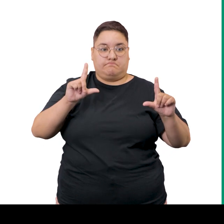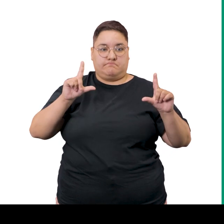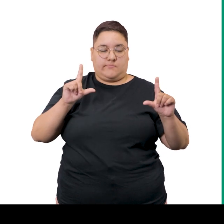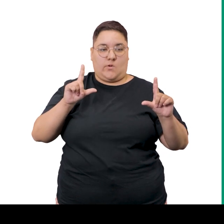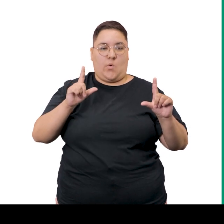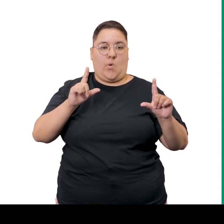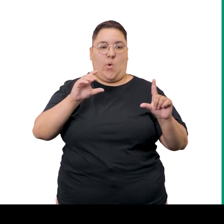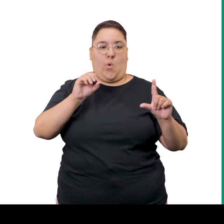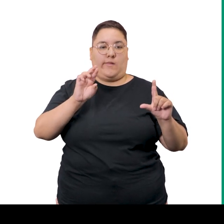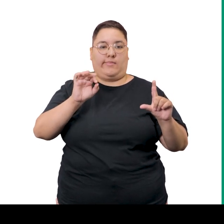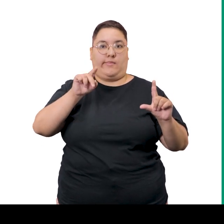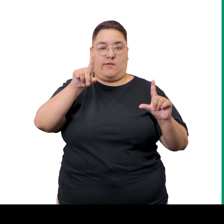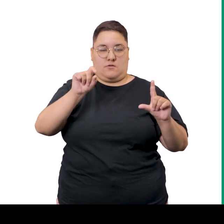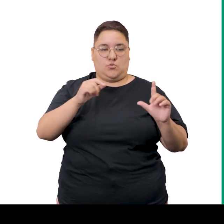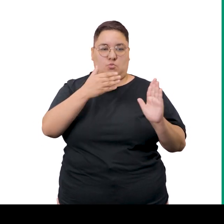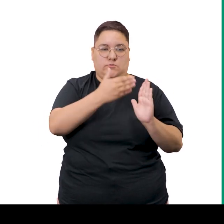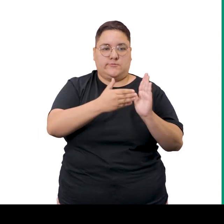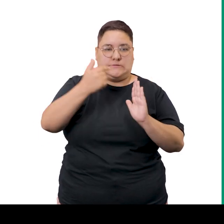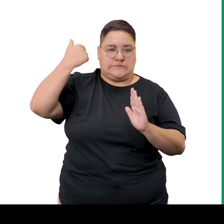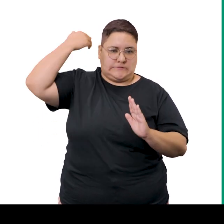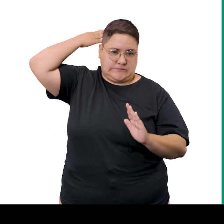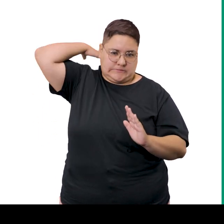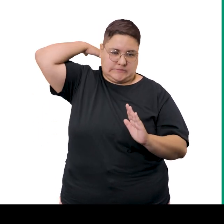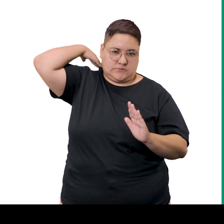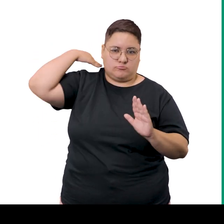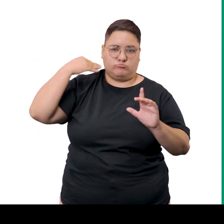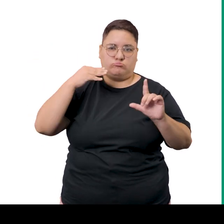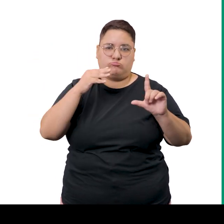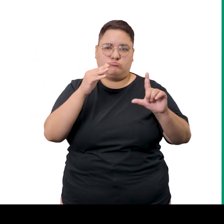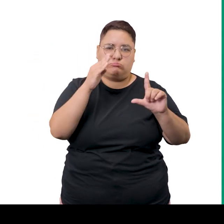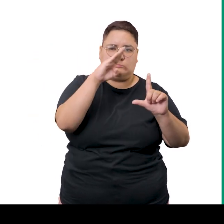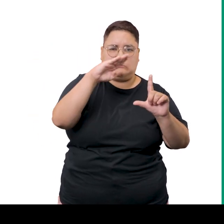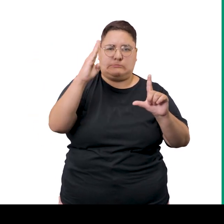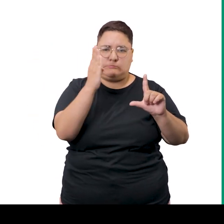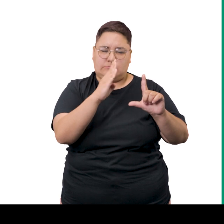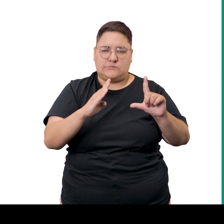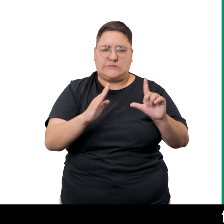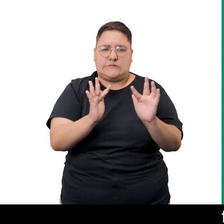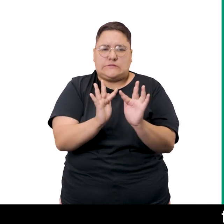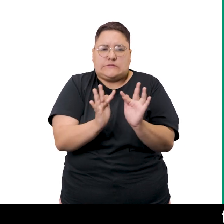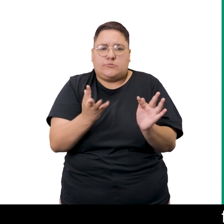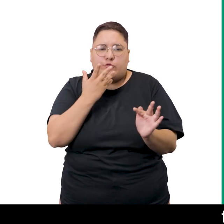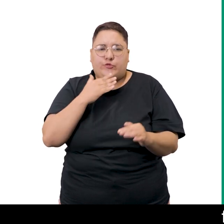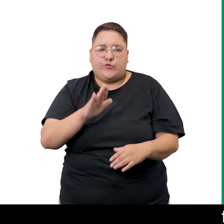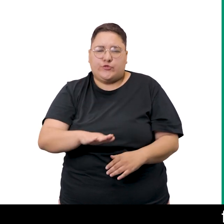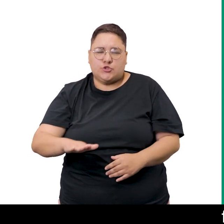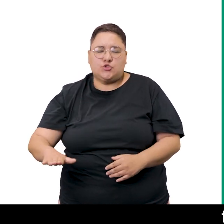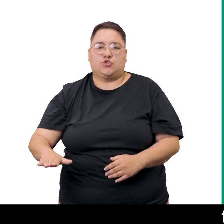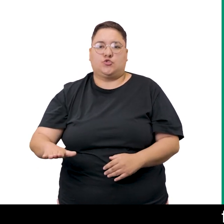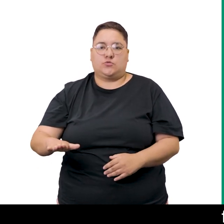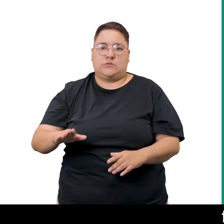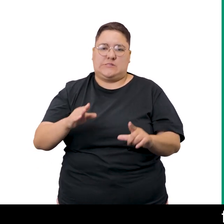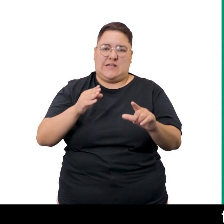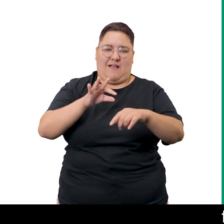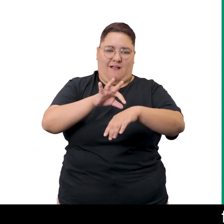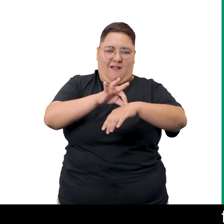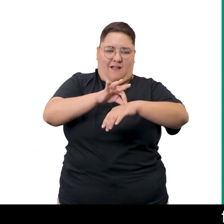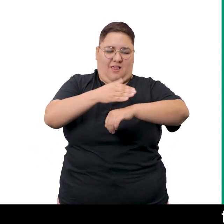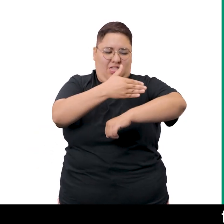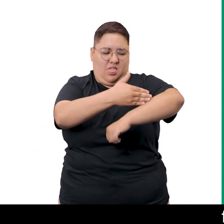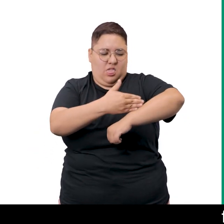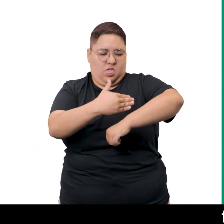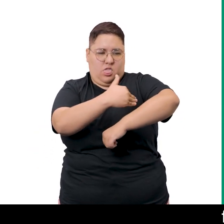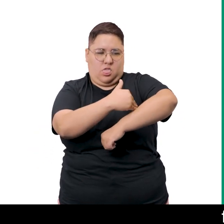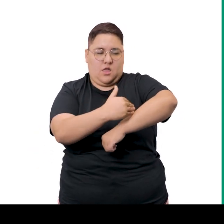Autorretrato Cortando, exibe em suas costas o desenho simples e infantil, feito à mão e cortado na carne